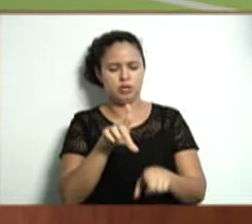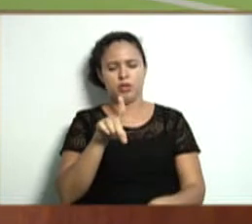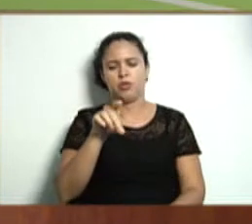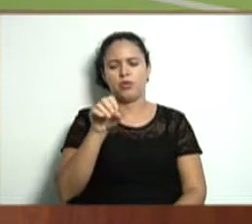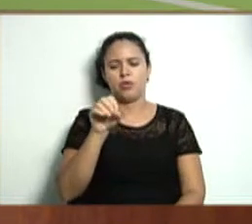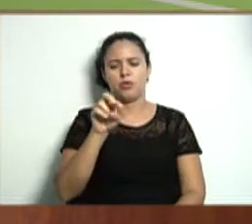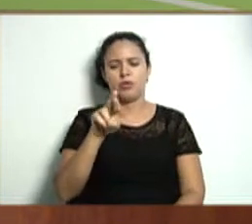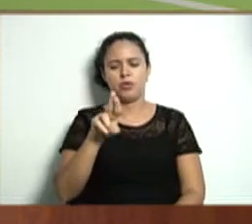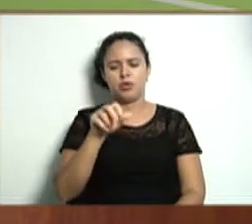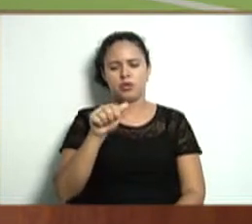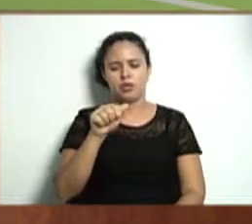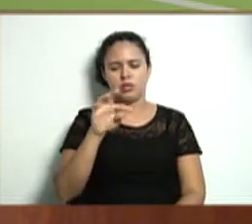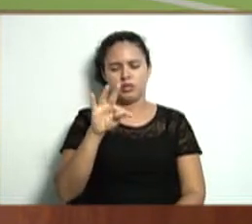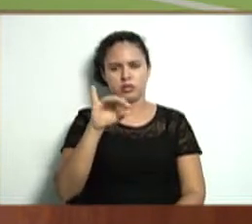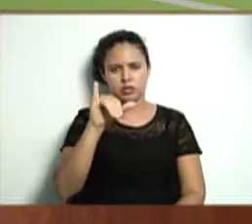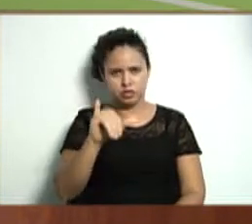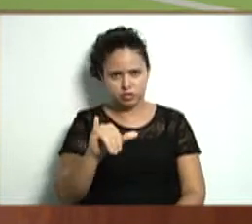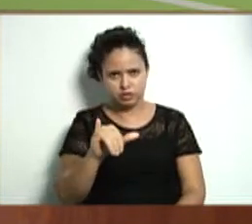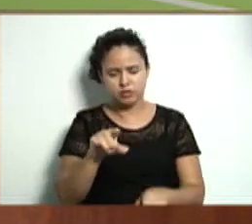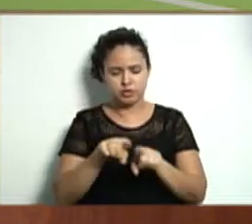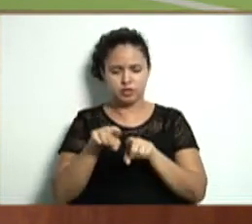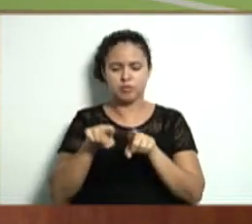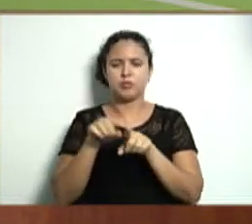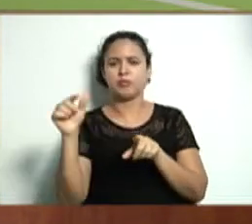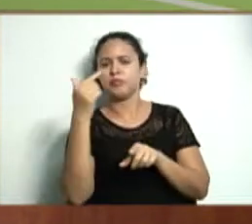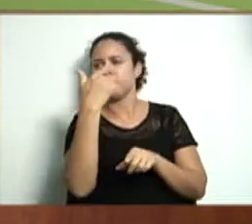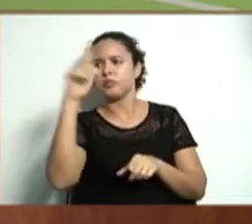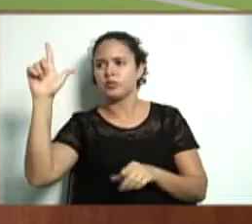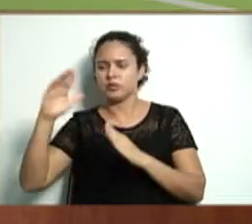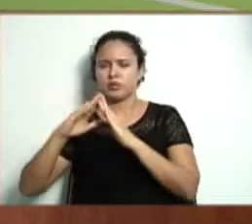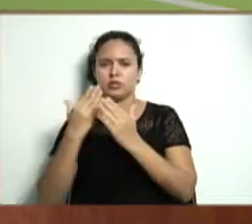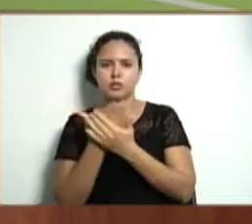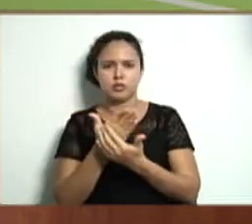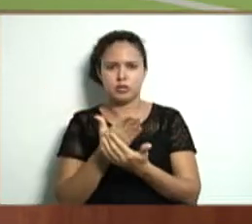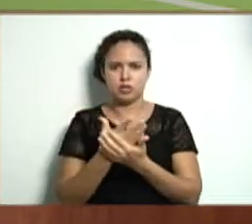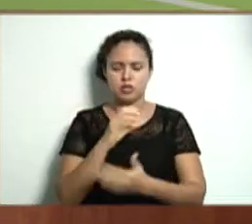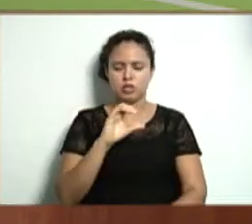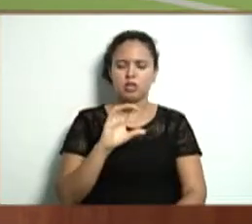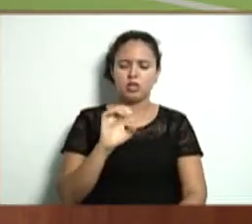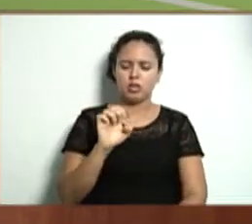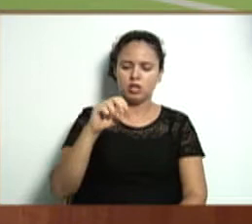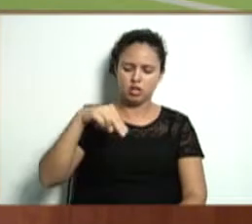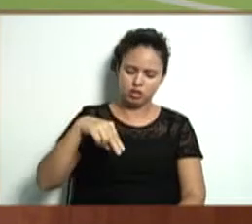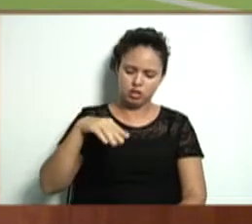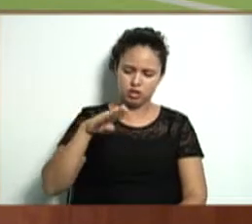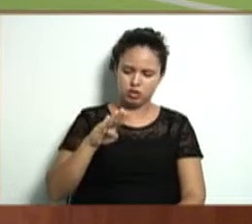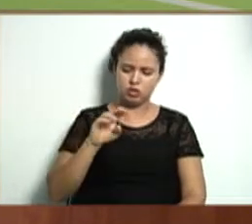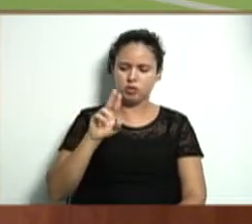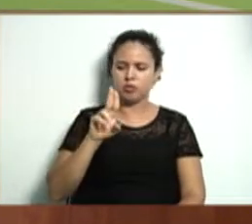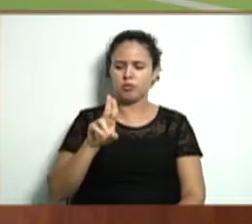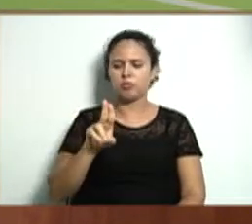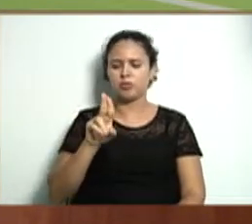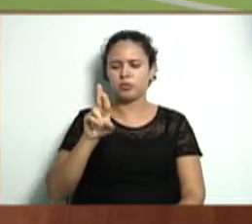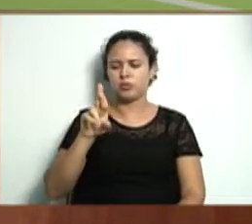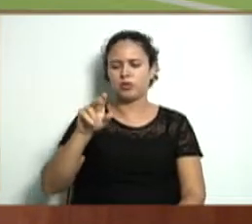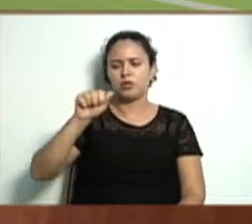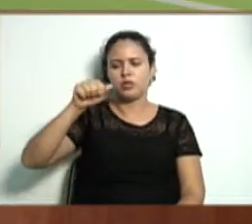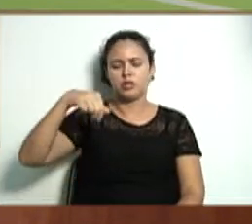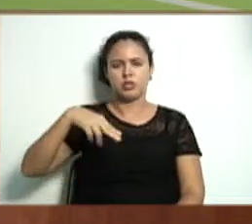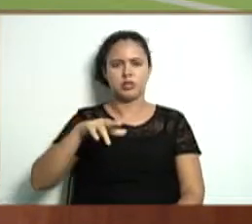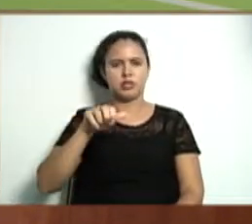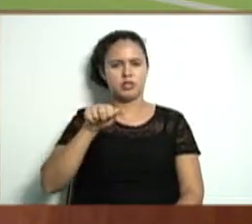escola Emburana, a professora Rosineia também postou a resposta correta. A